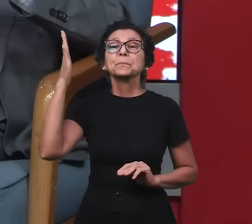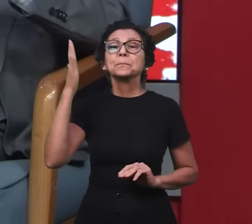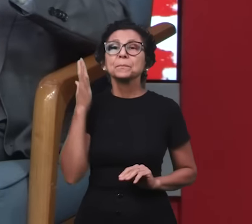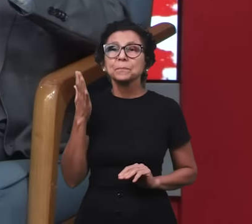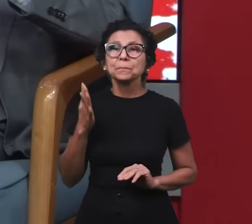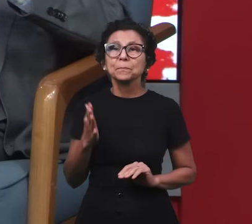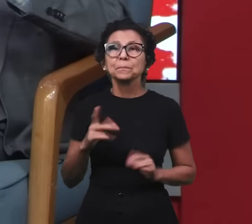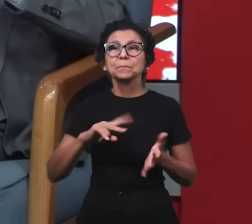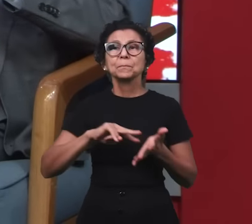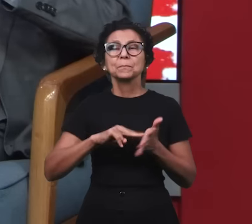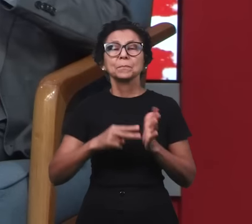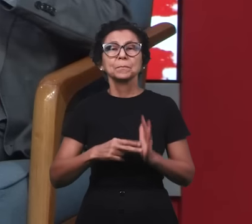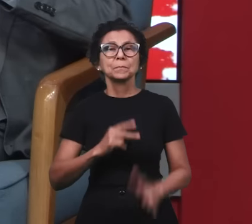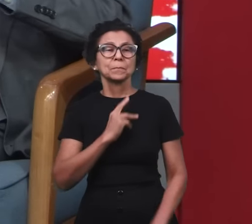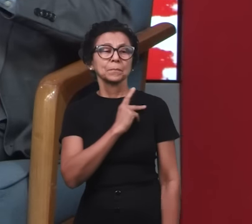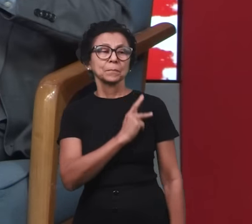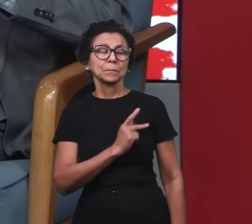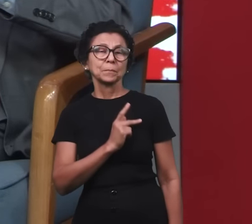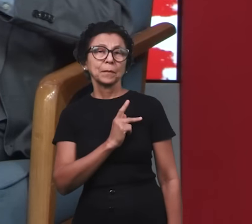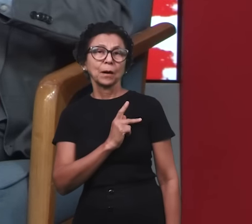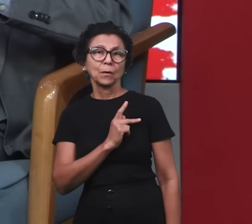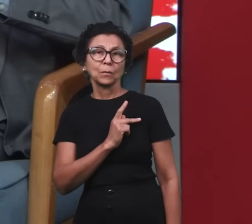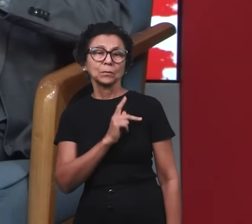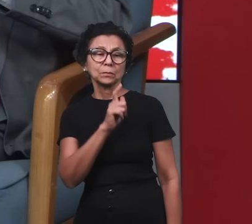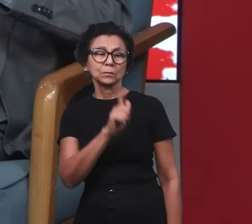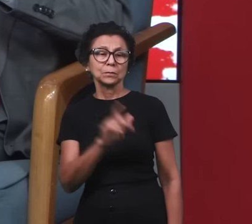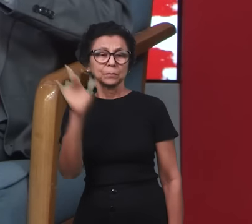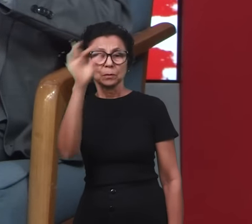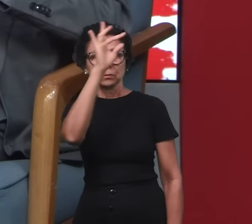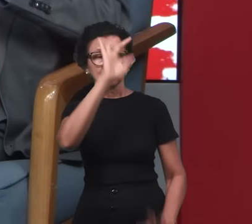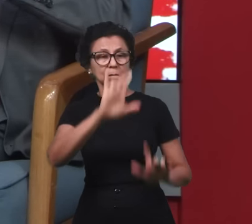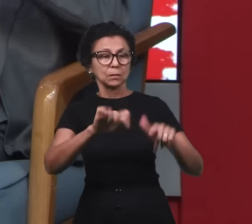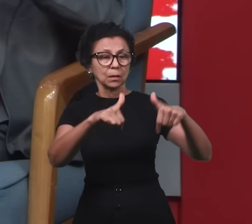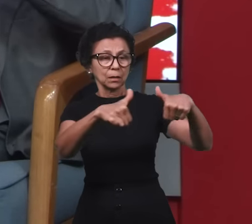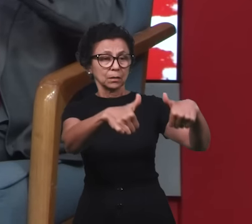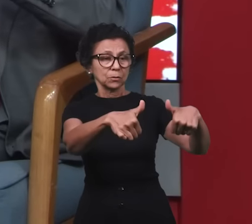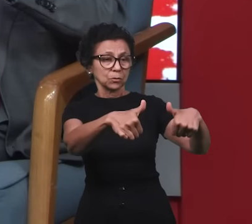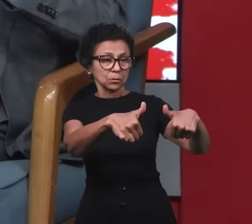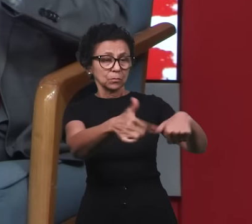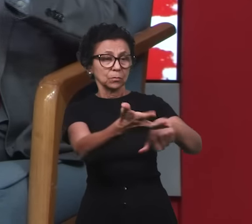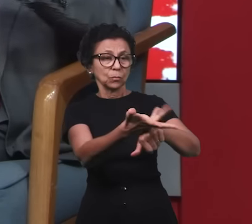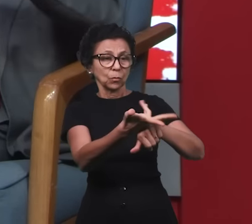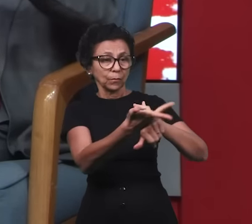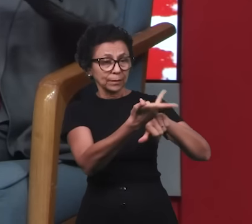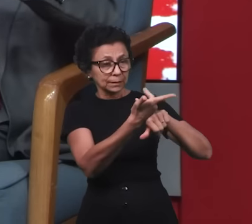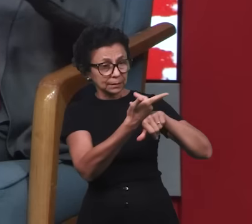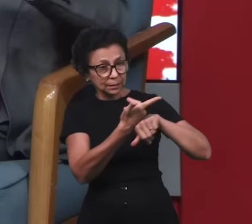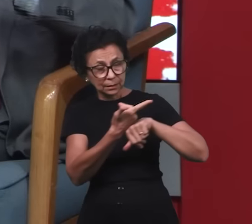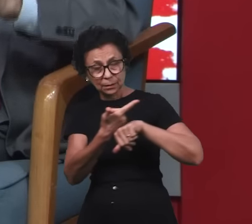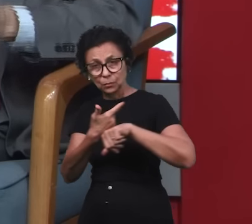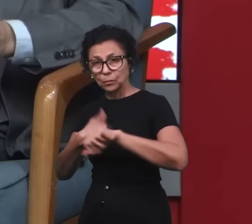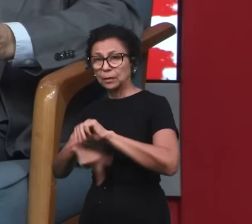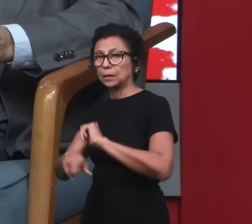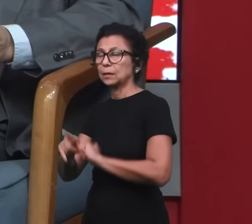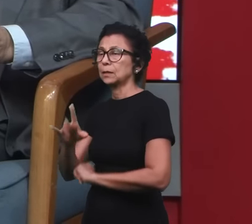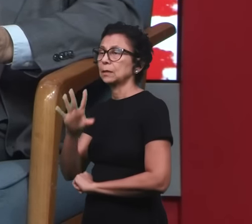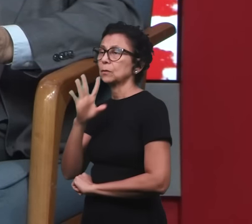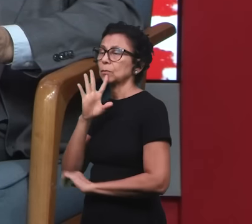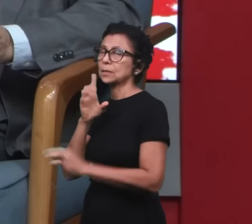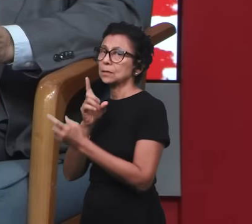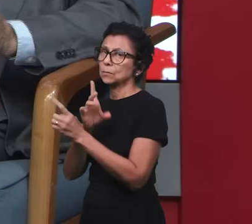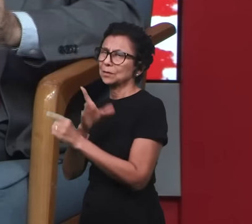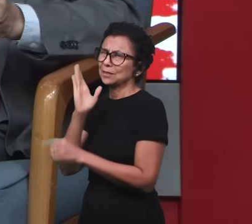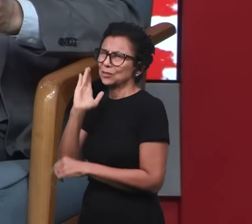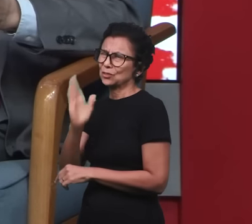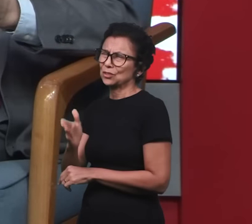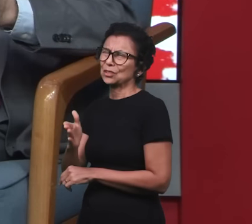Paulo, o Espírito Santo operou na vida de Paulo e levou Paulo para dentro da doutrina que já estava estabelecida no início da